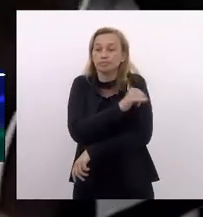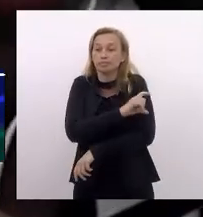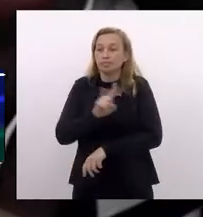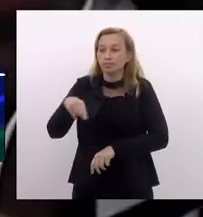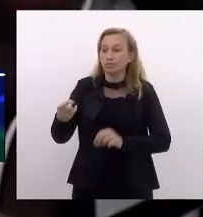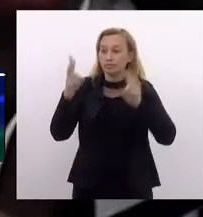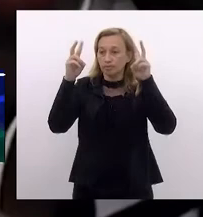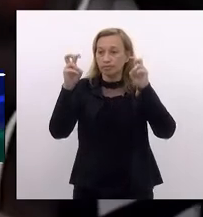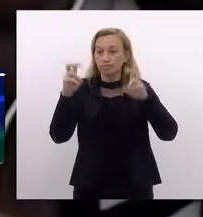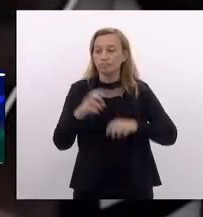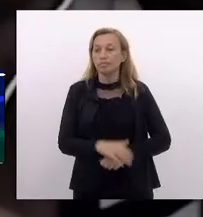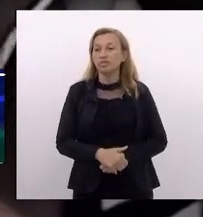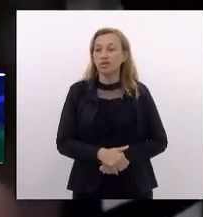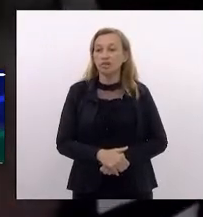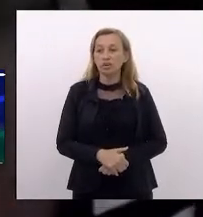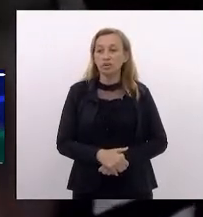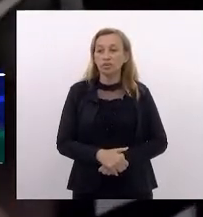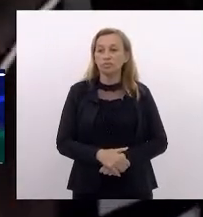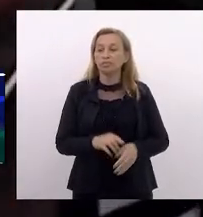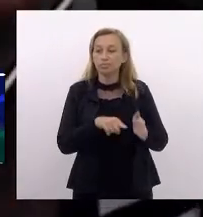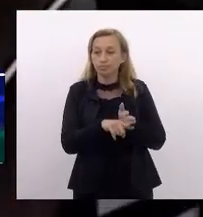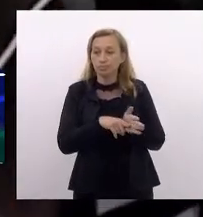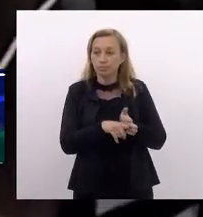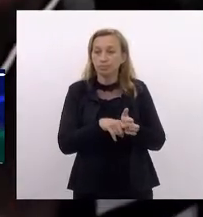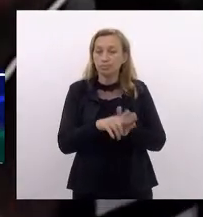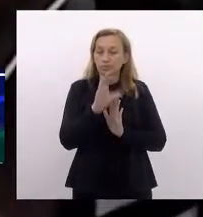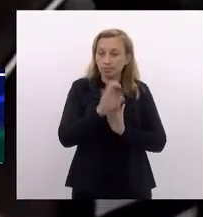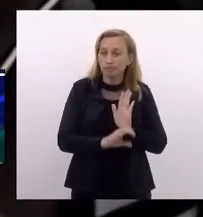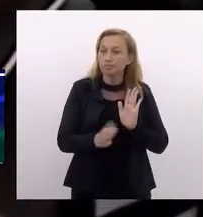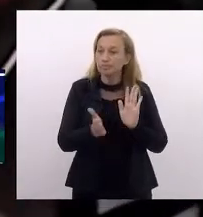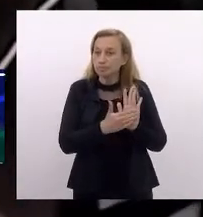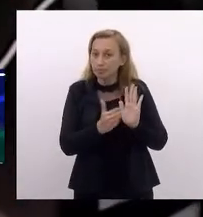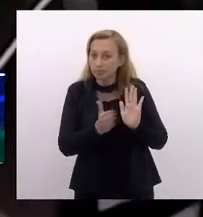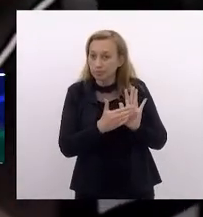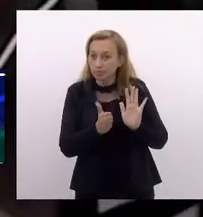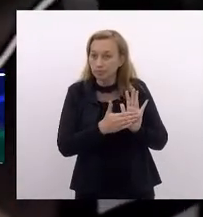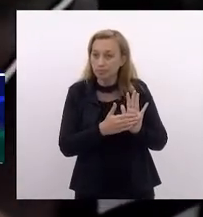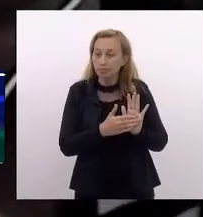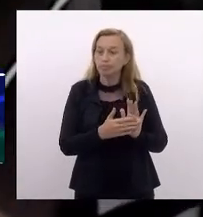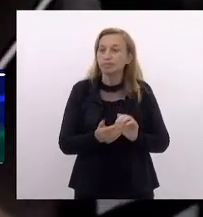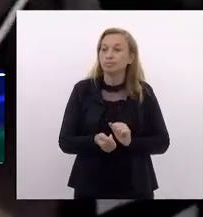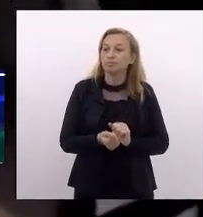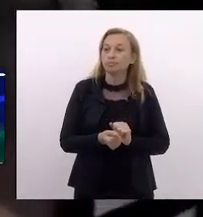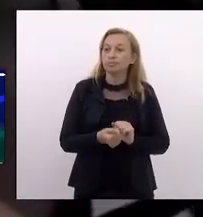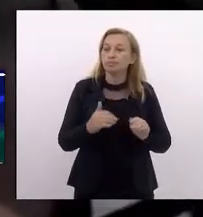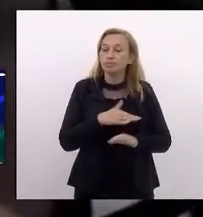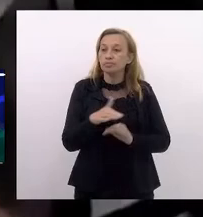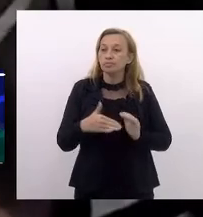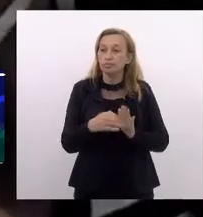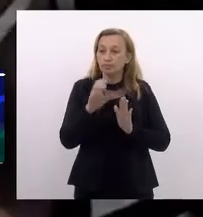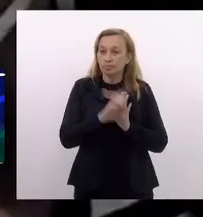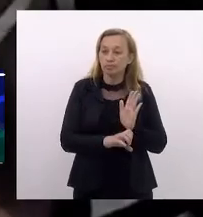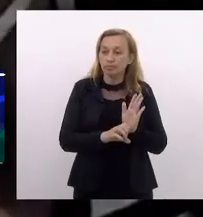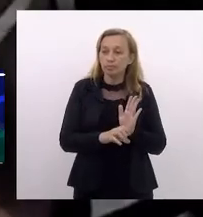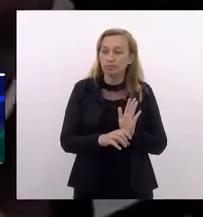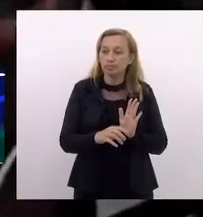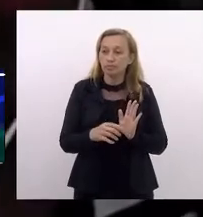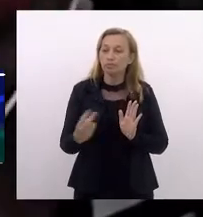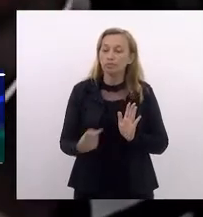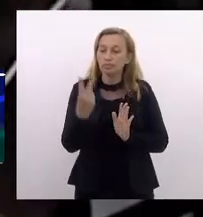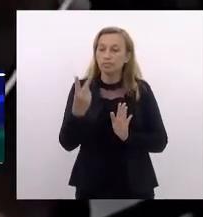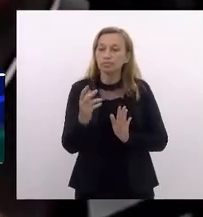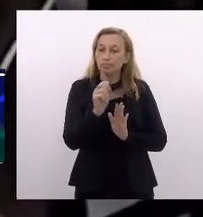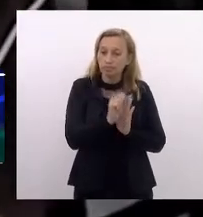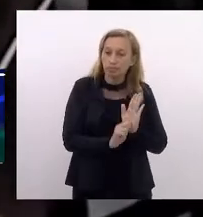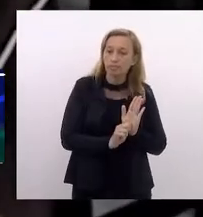Janeiro e dá outras providências da análise das emendas propostas constata-se que todas as emendas aprimoram a